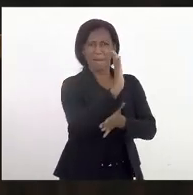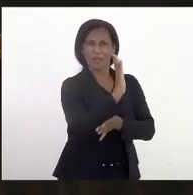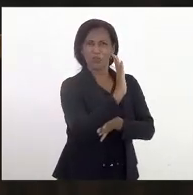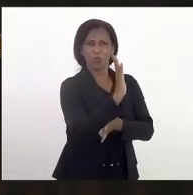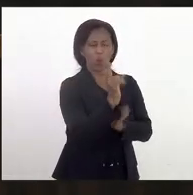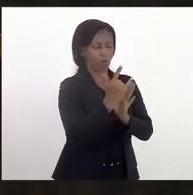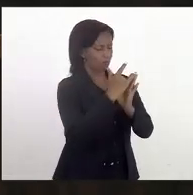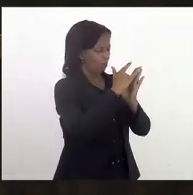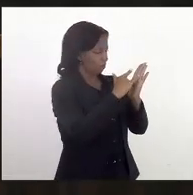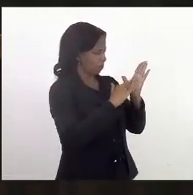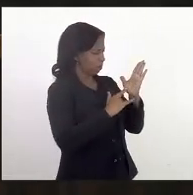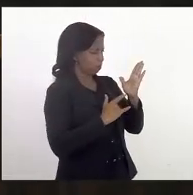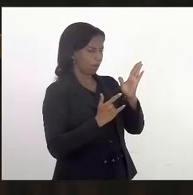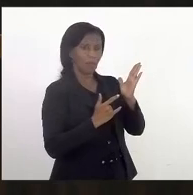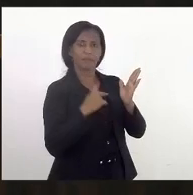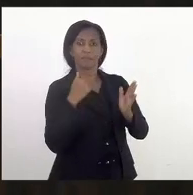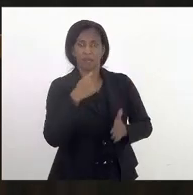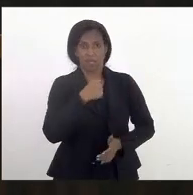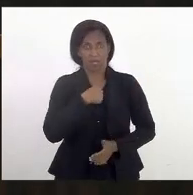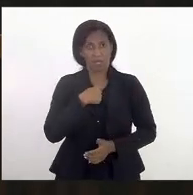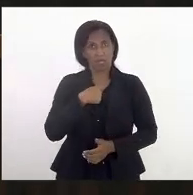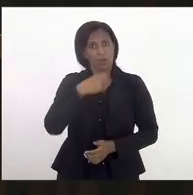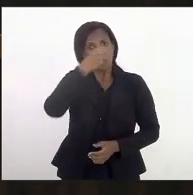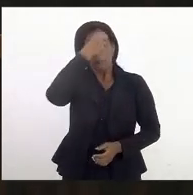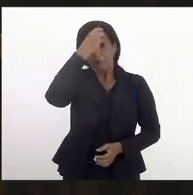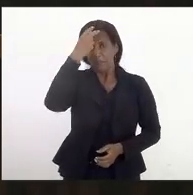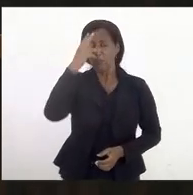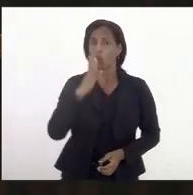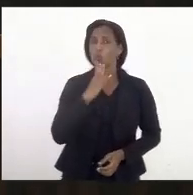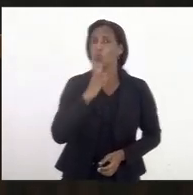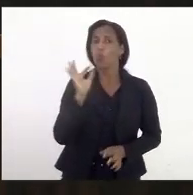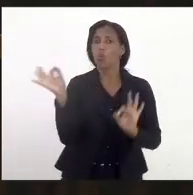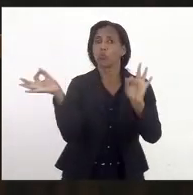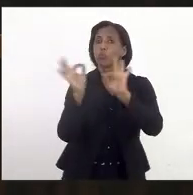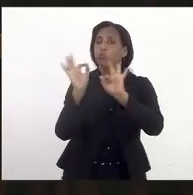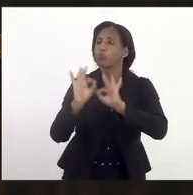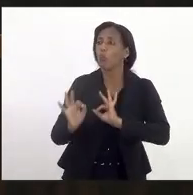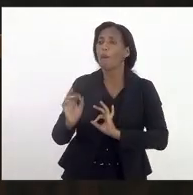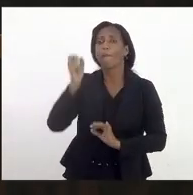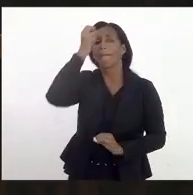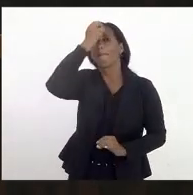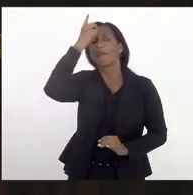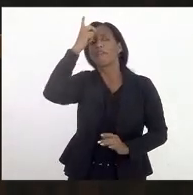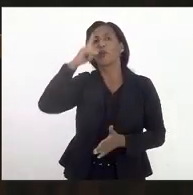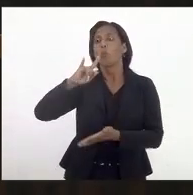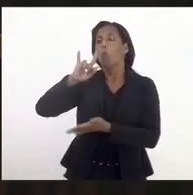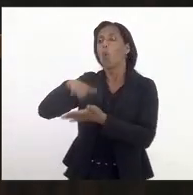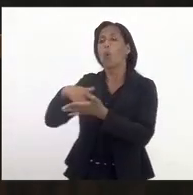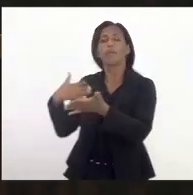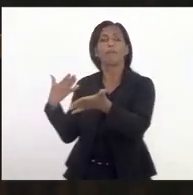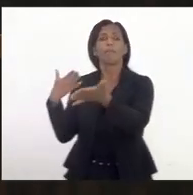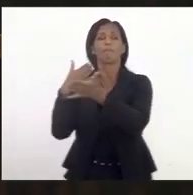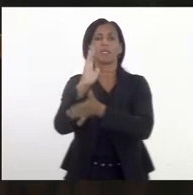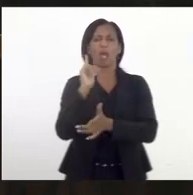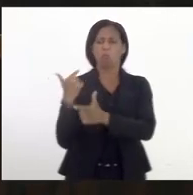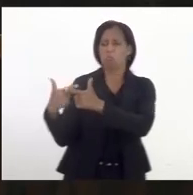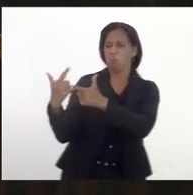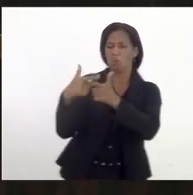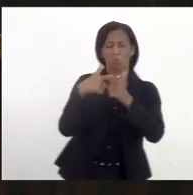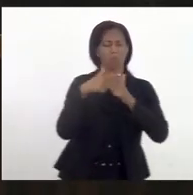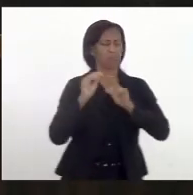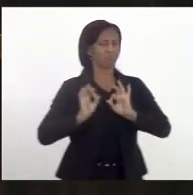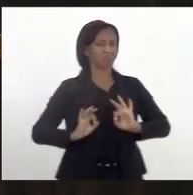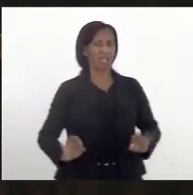ressalvas o prefeito eu não conheço nenhum uma conta de prefeito aprovadas sem ressalvas e que tem